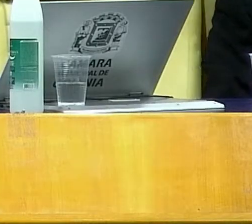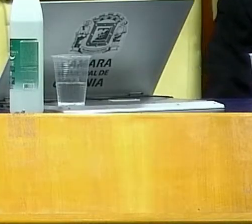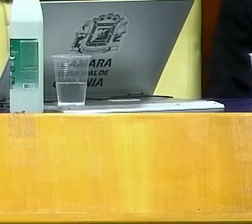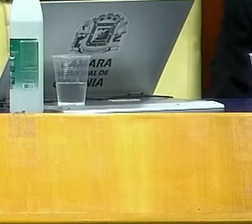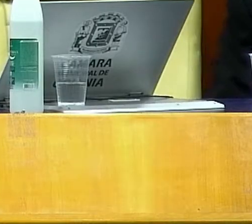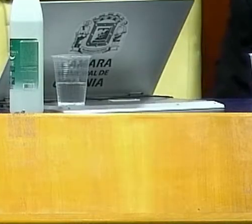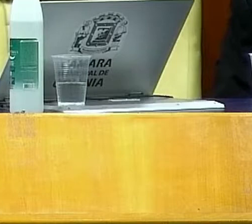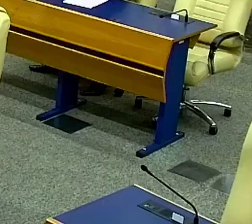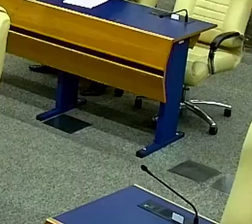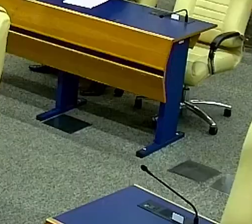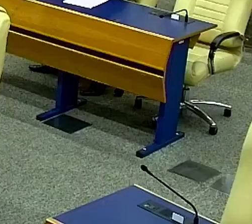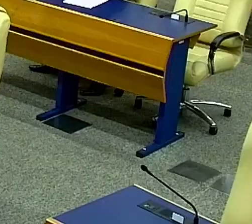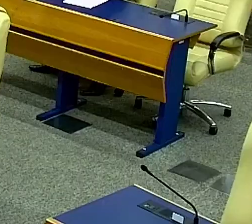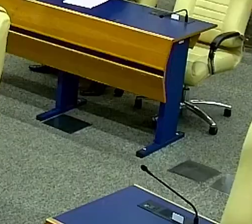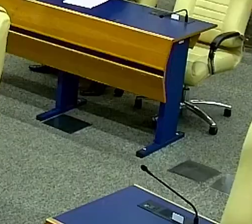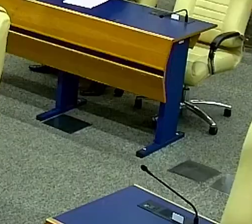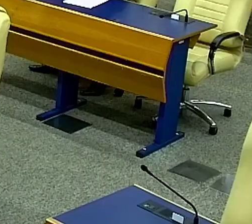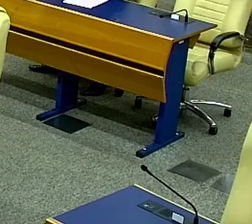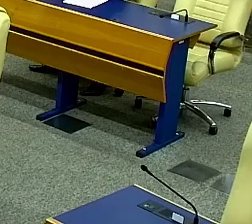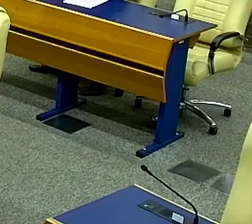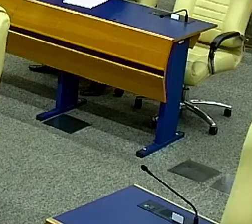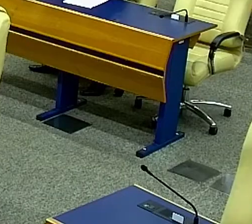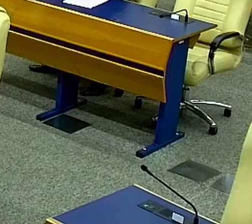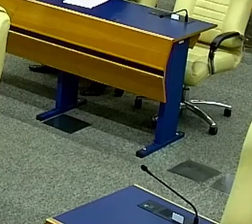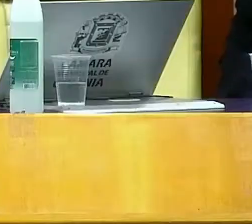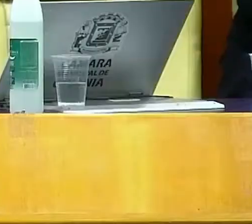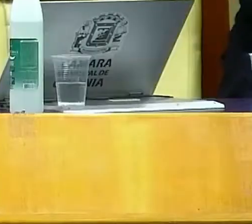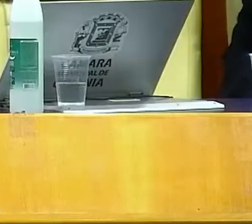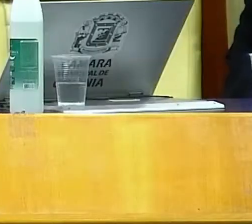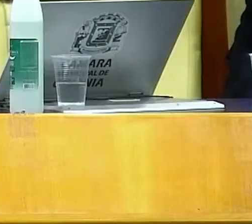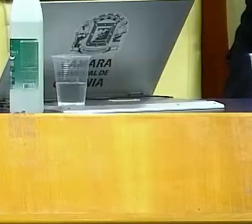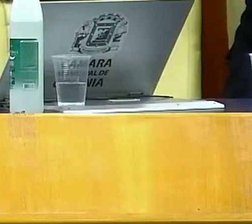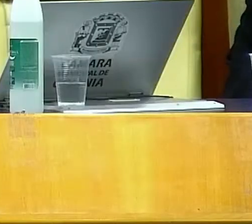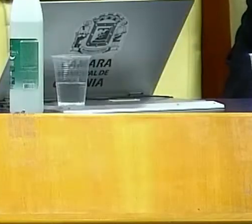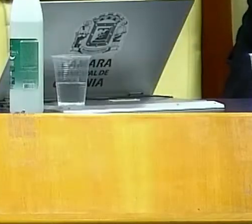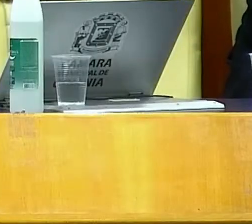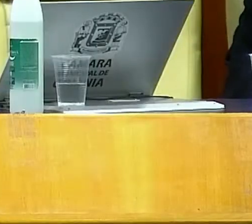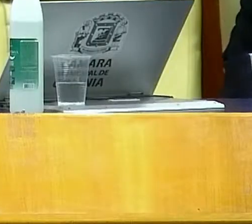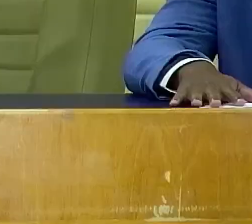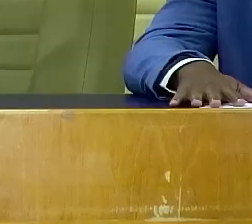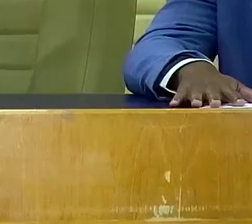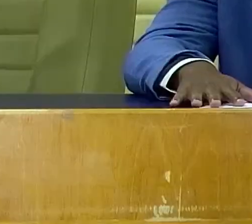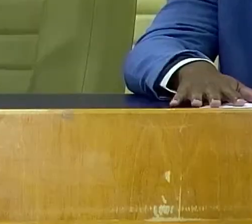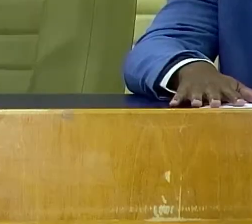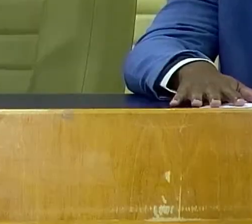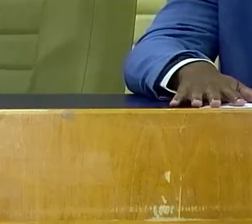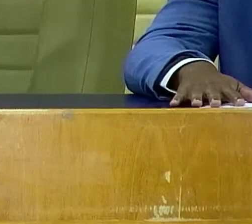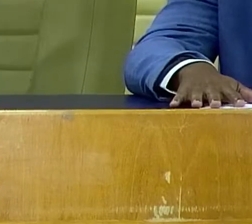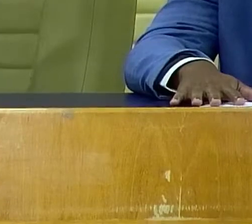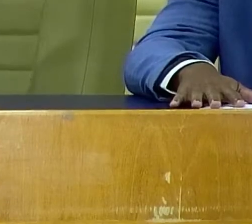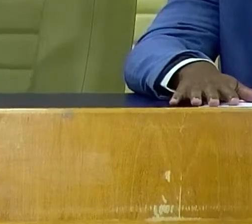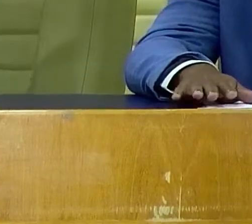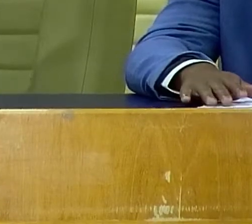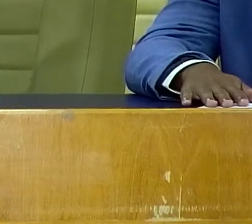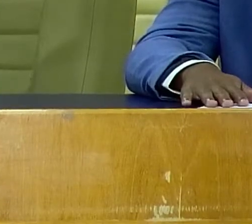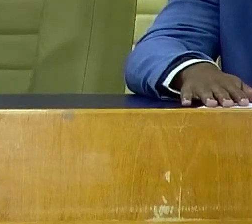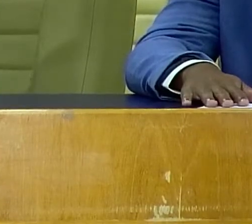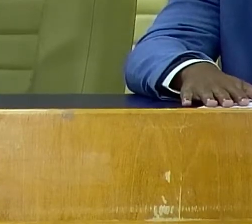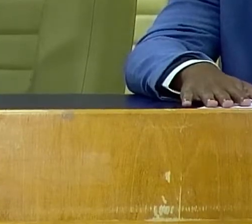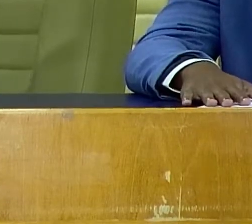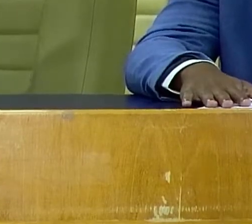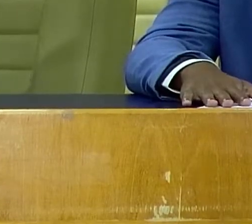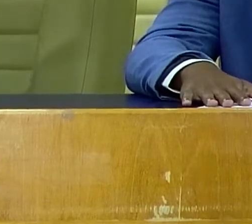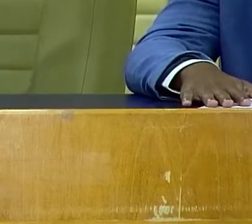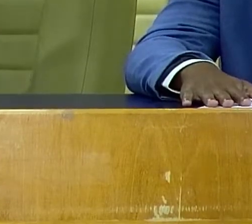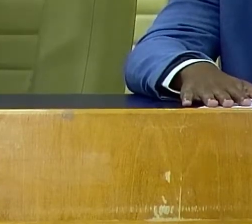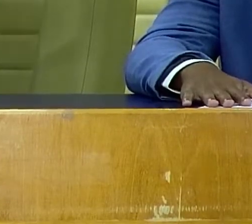em votação. Favoráveis, mas como estão? Contrários, se manifesta. Aprovado. Próximo projeto,